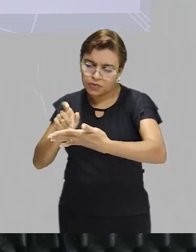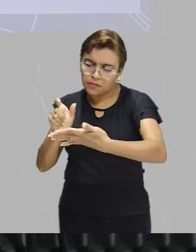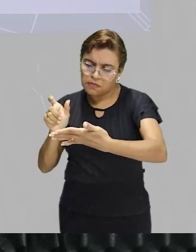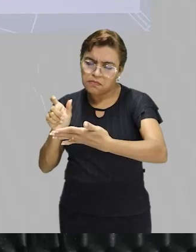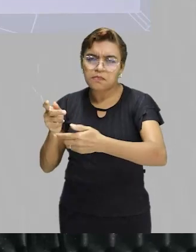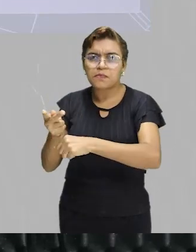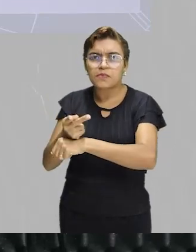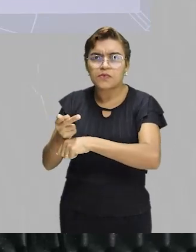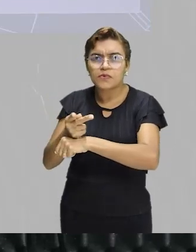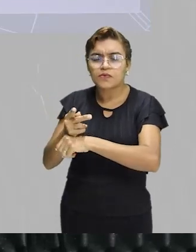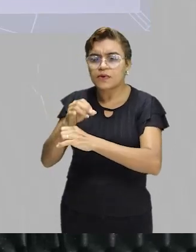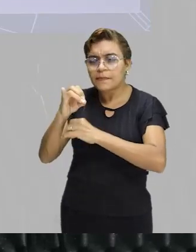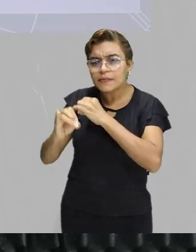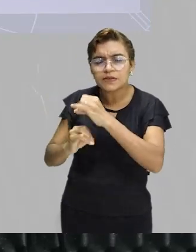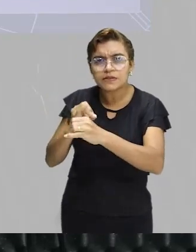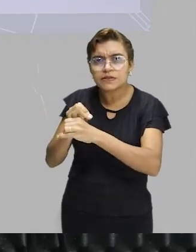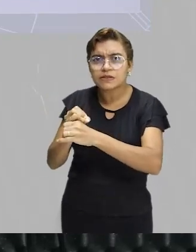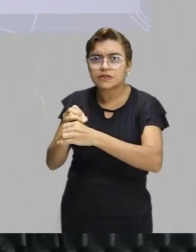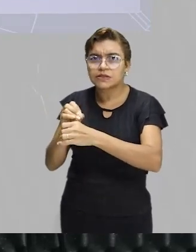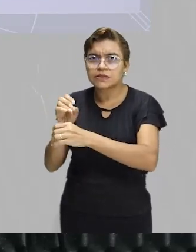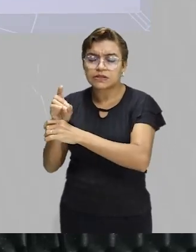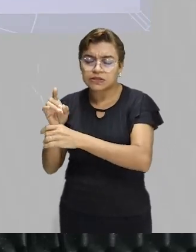palavras que você conhece, você sai